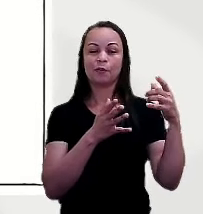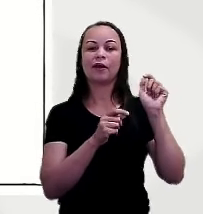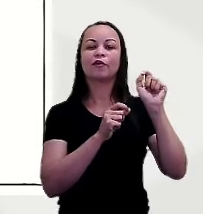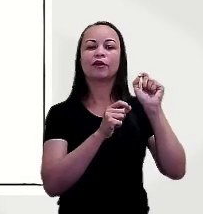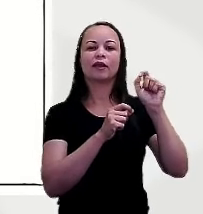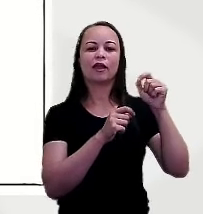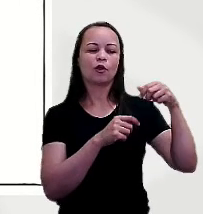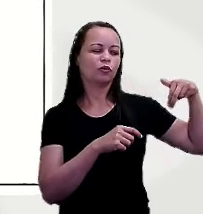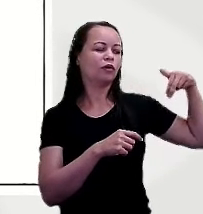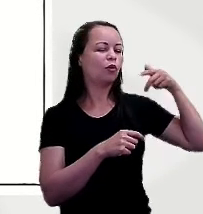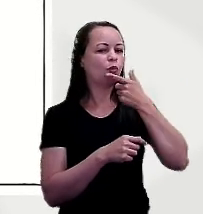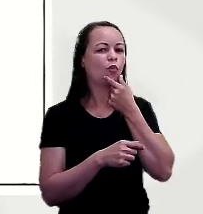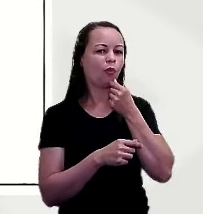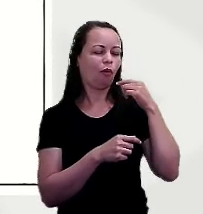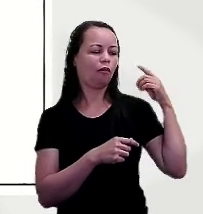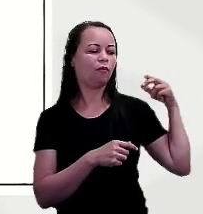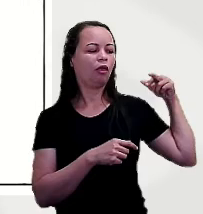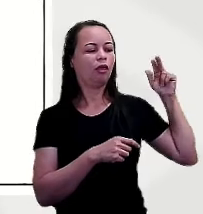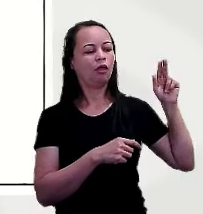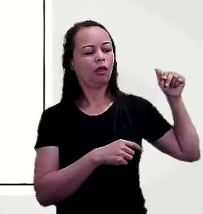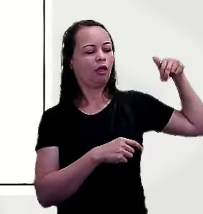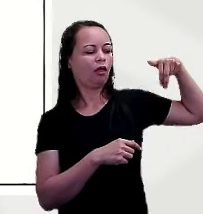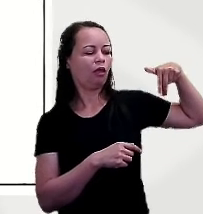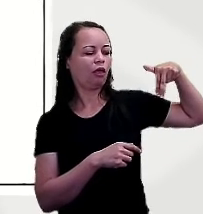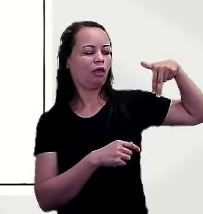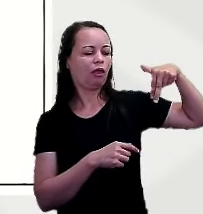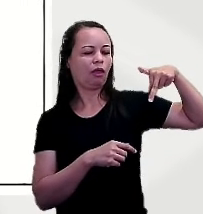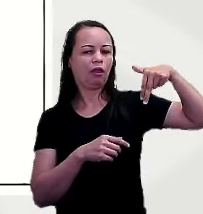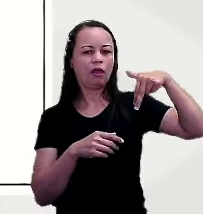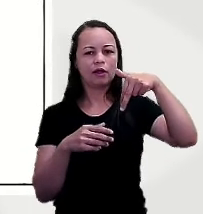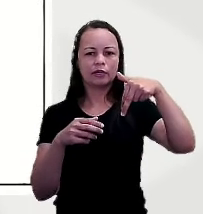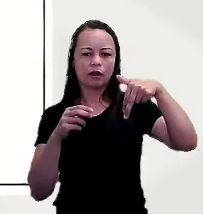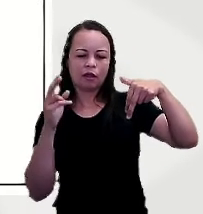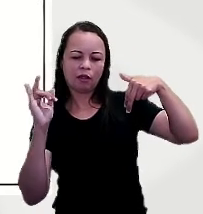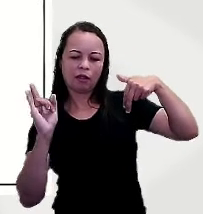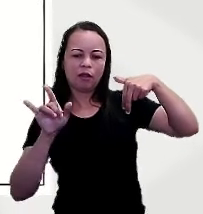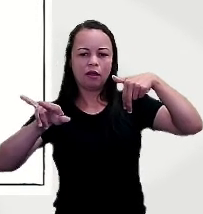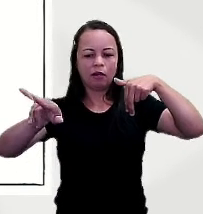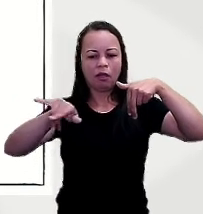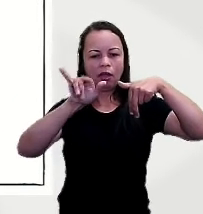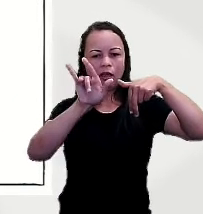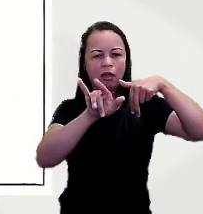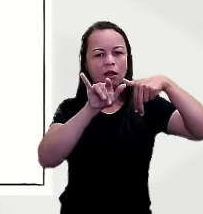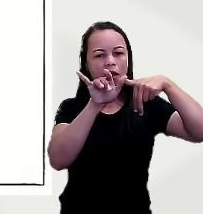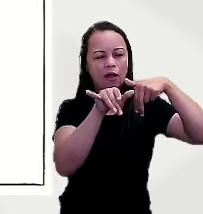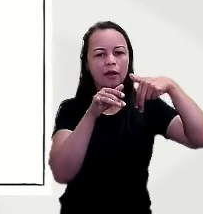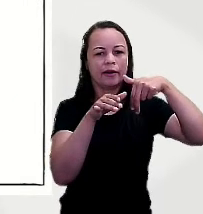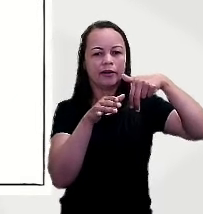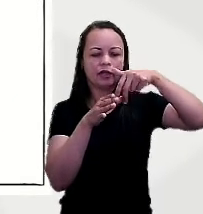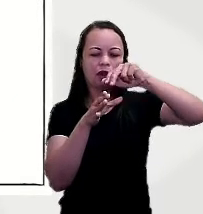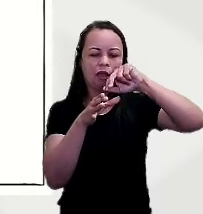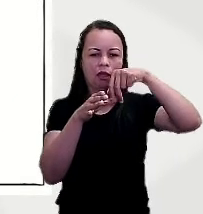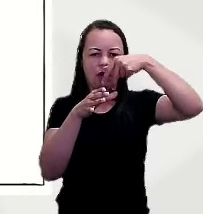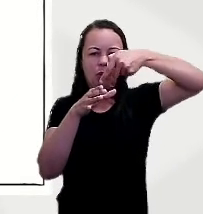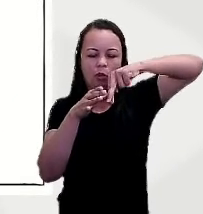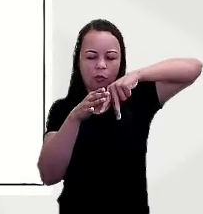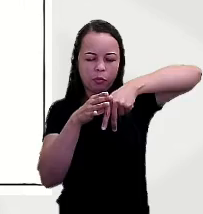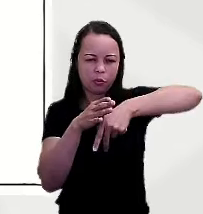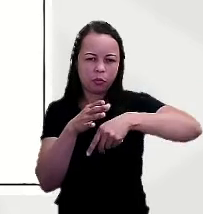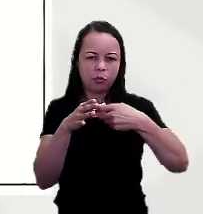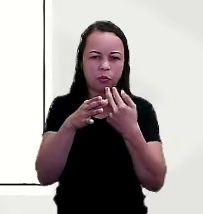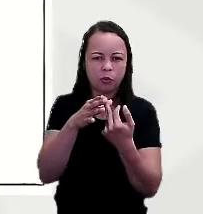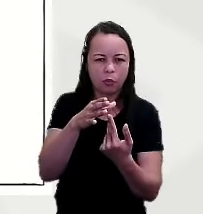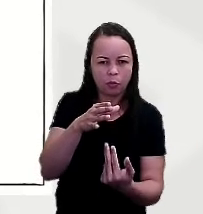afogá-los. Inicialmente, Iara era filha de um cacique e, de tanto orgulho que inspirava no